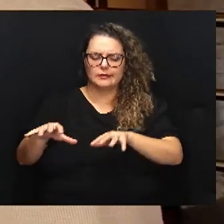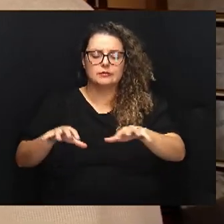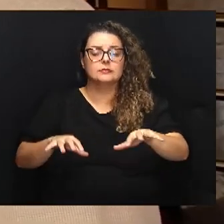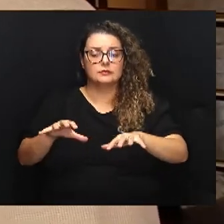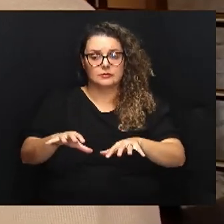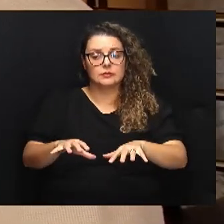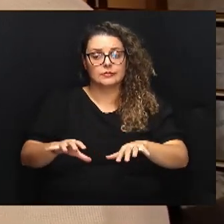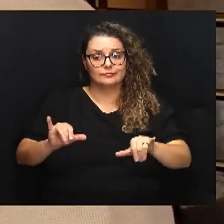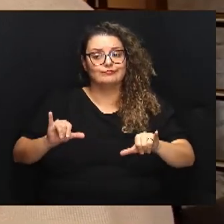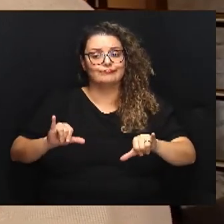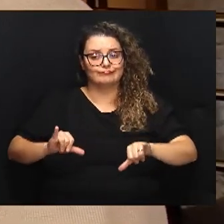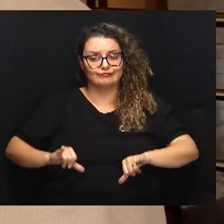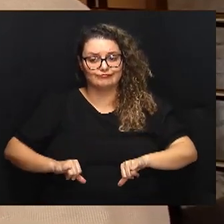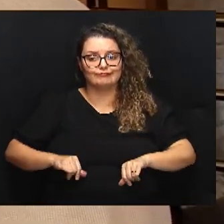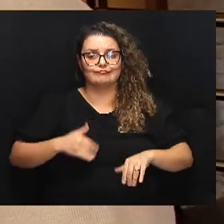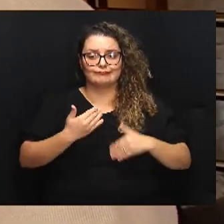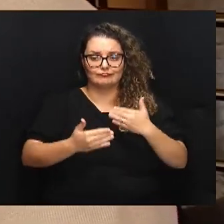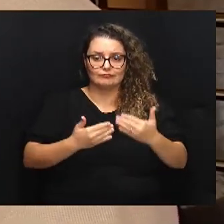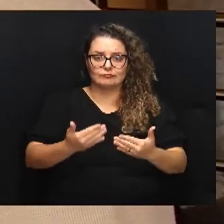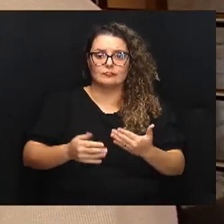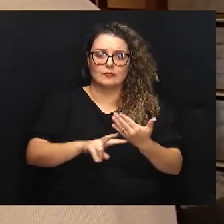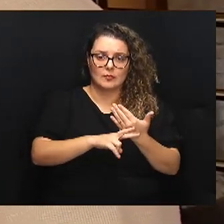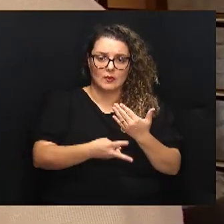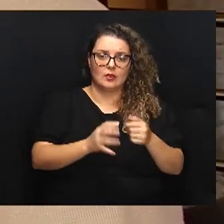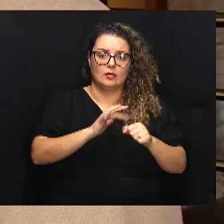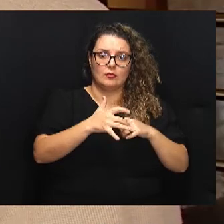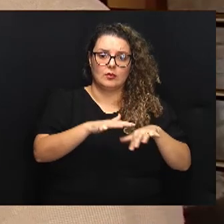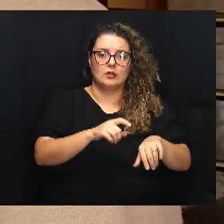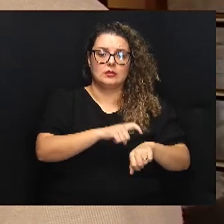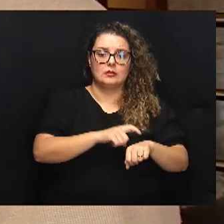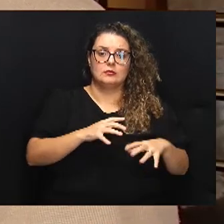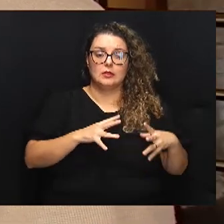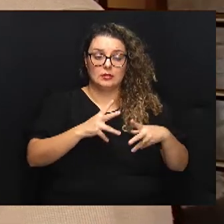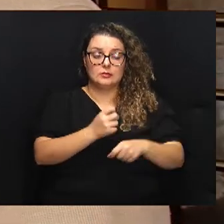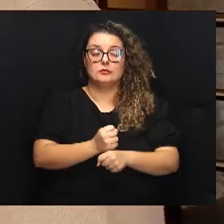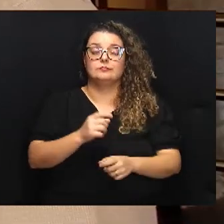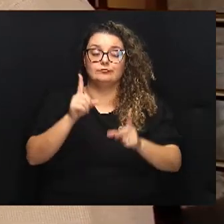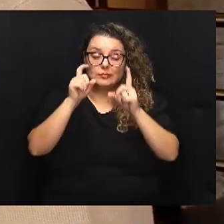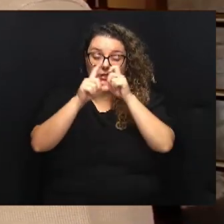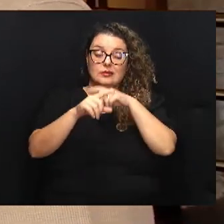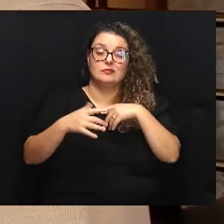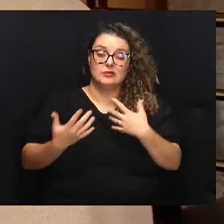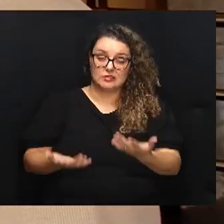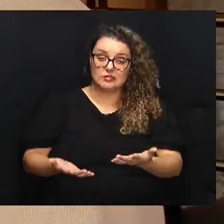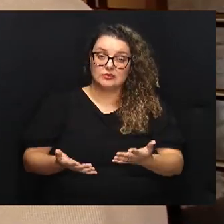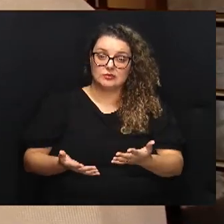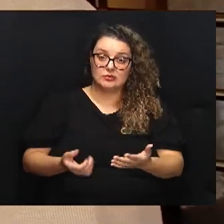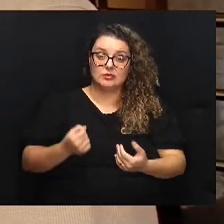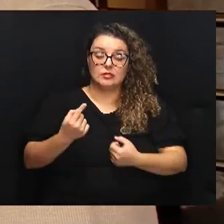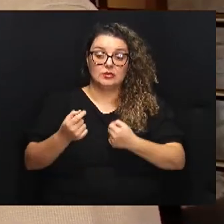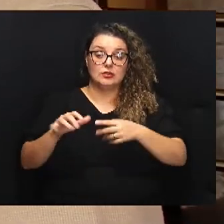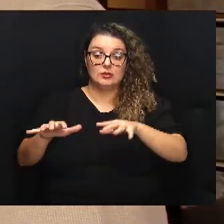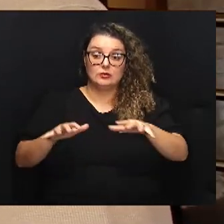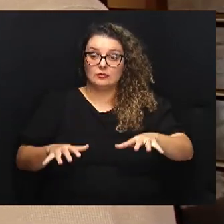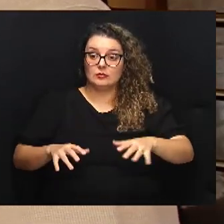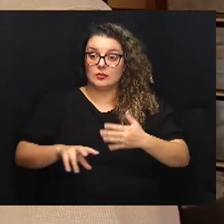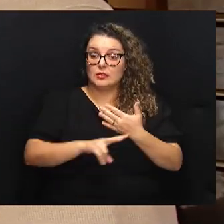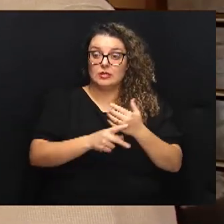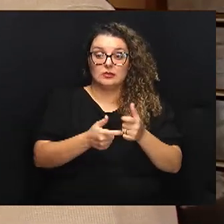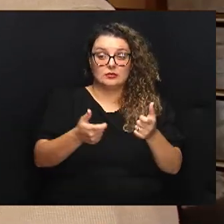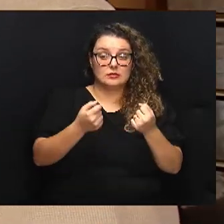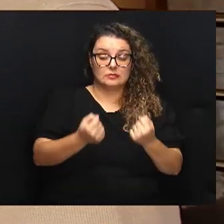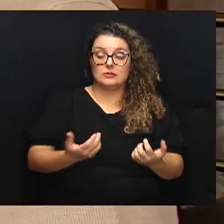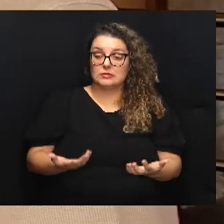ainda vem sofrendo o reflexo daquele período todo muito difícil, que alguns setores mais afetados ou